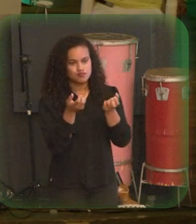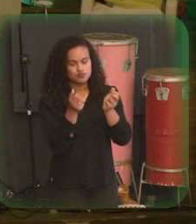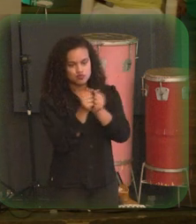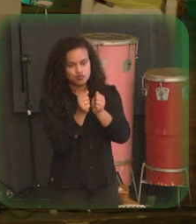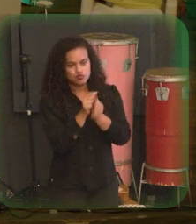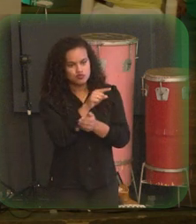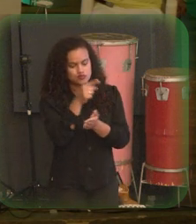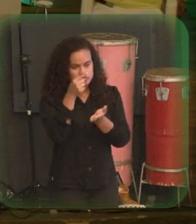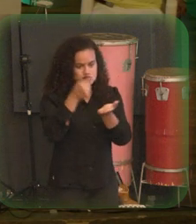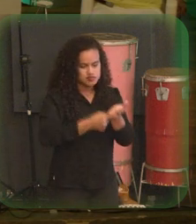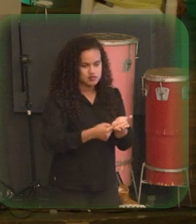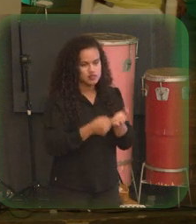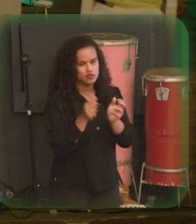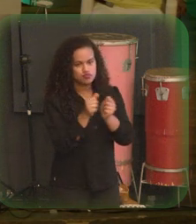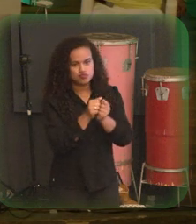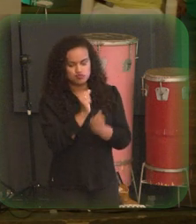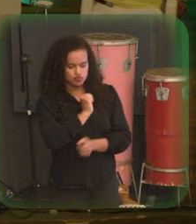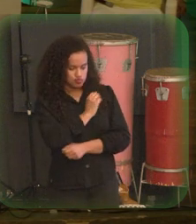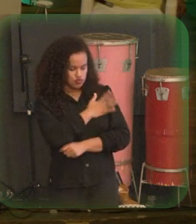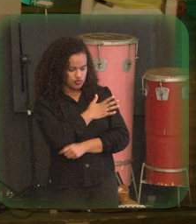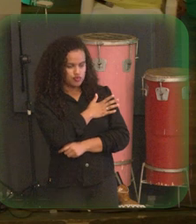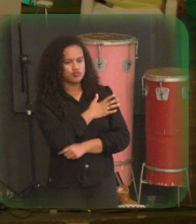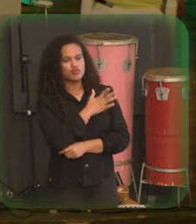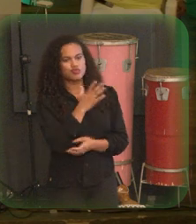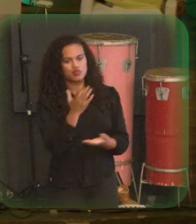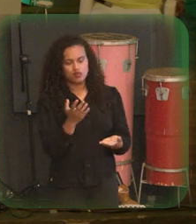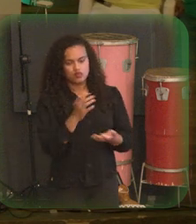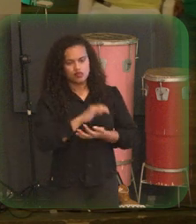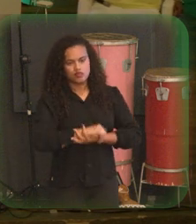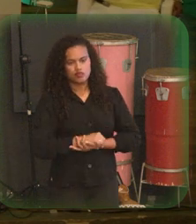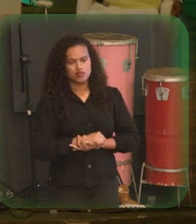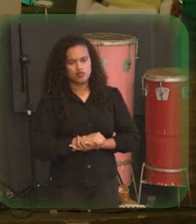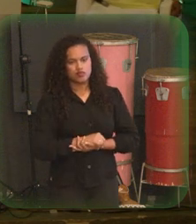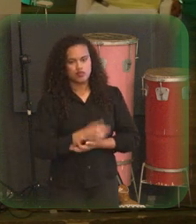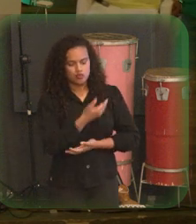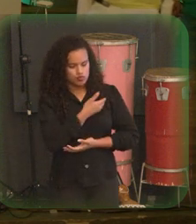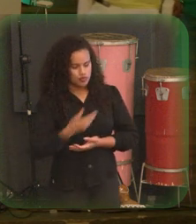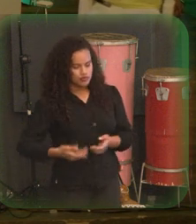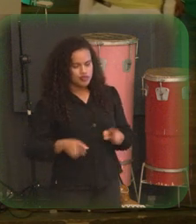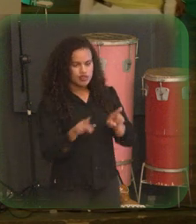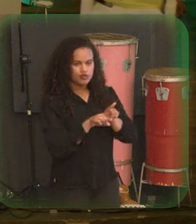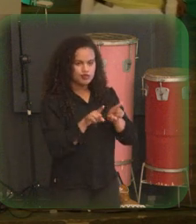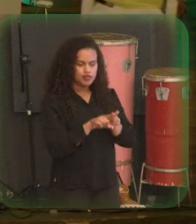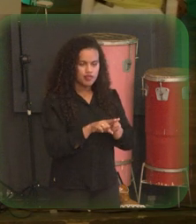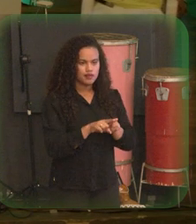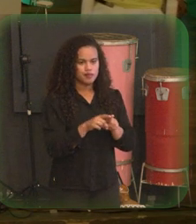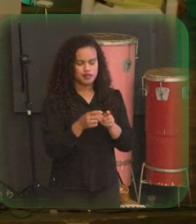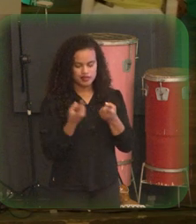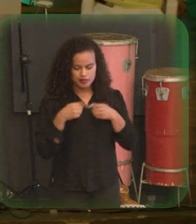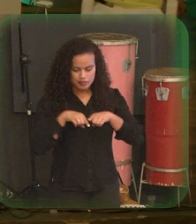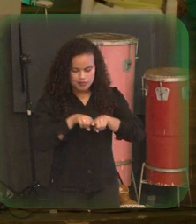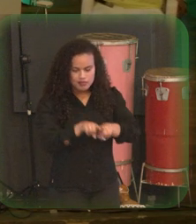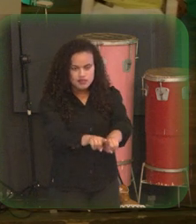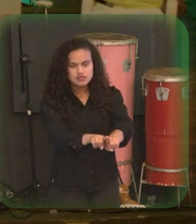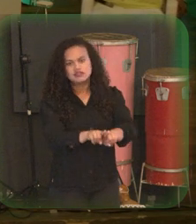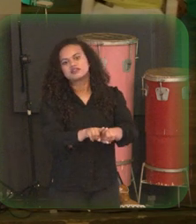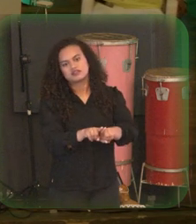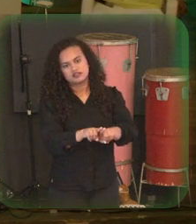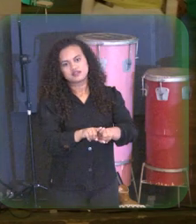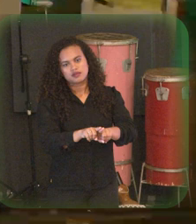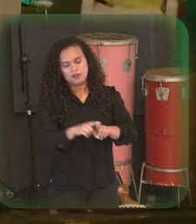o Instituto Federal de Pernambuco, né, em nome do governo, né, são parcerias. Parcerias